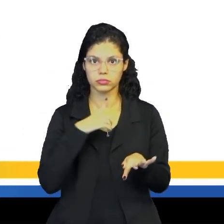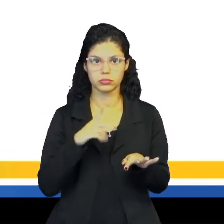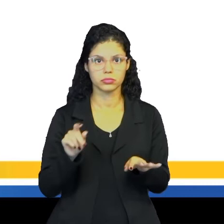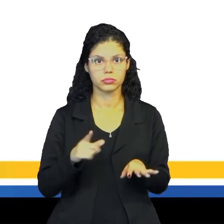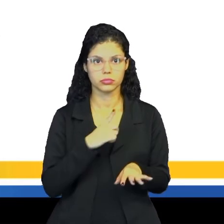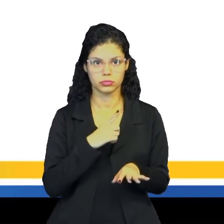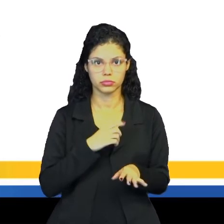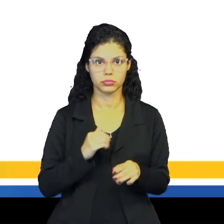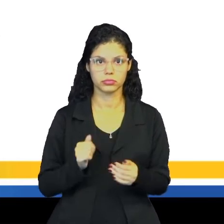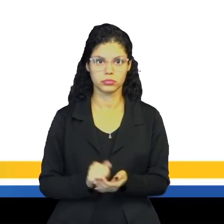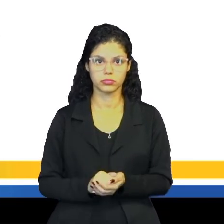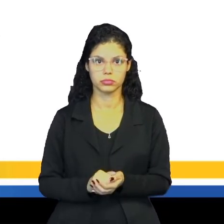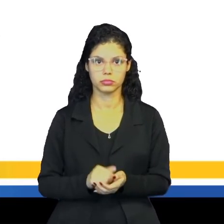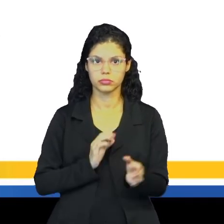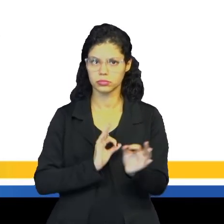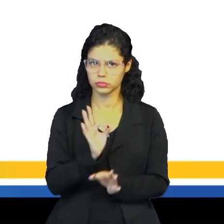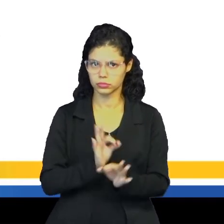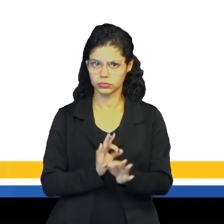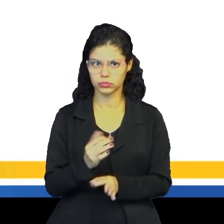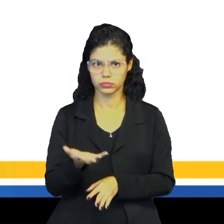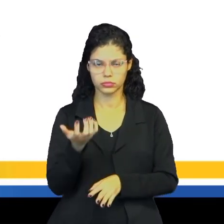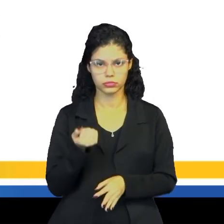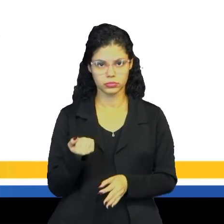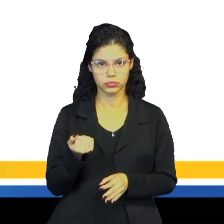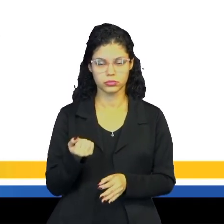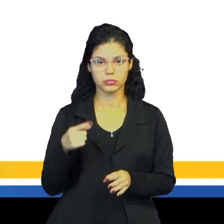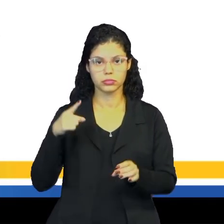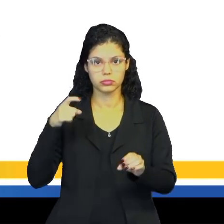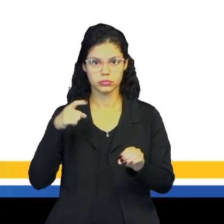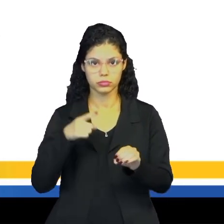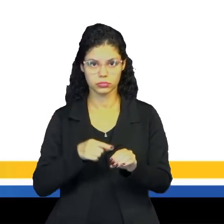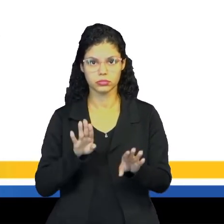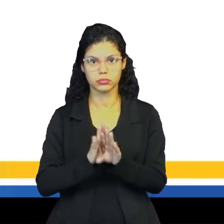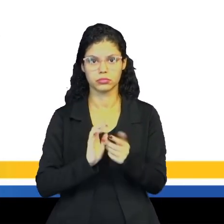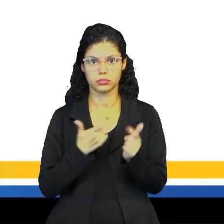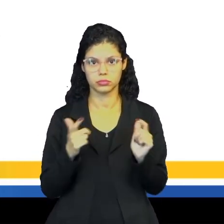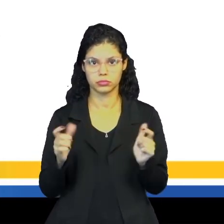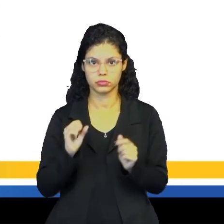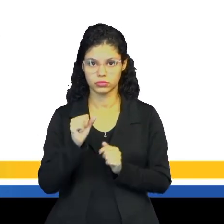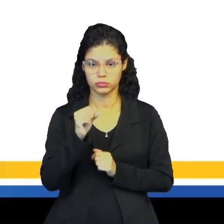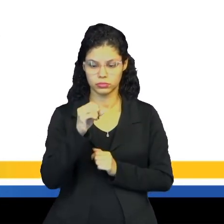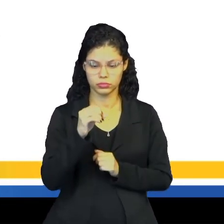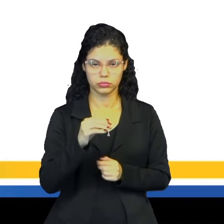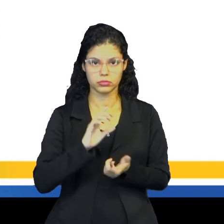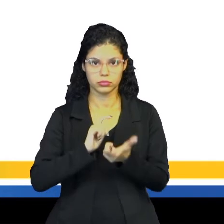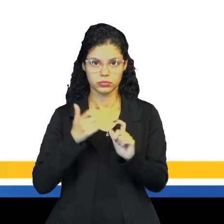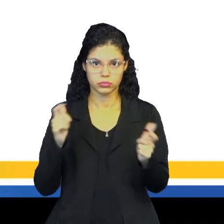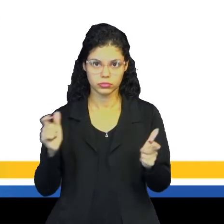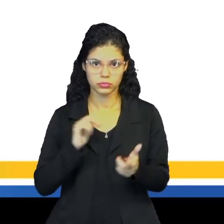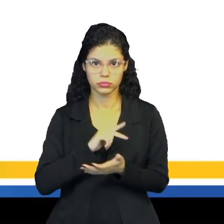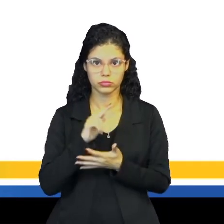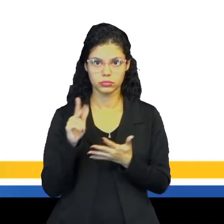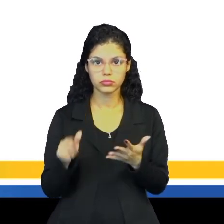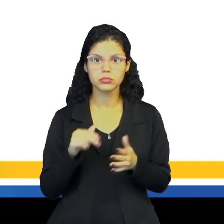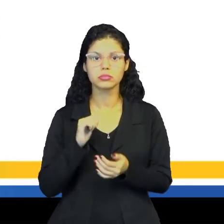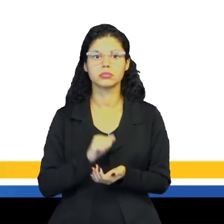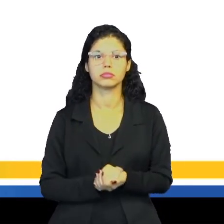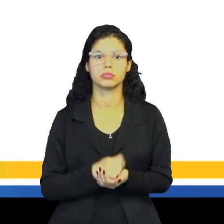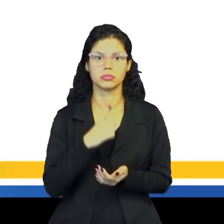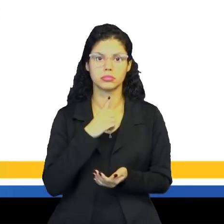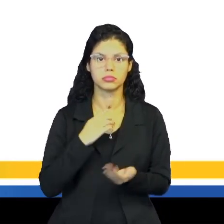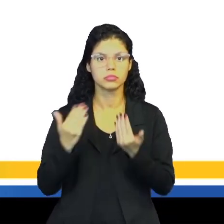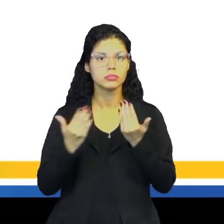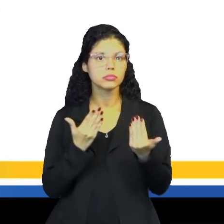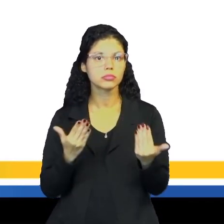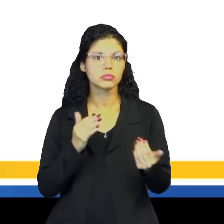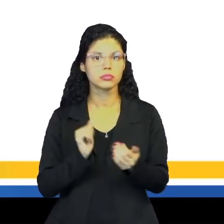ela esteja preparado para receber o embrião. O aumento da espessura dos vasos sanguíneos e glândulas nessa região está